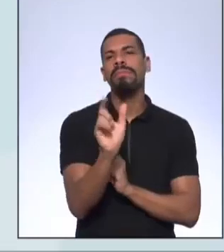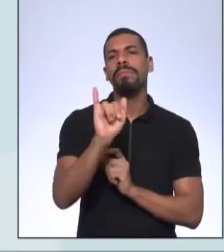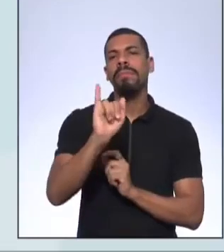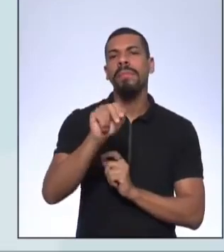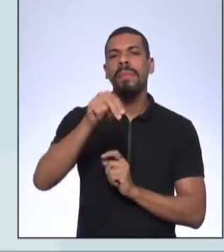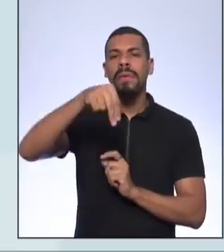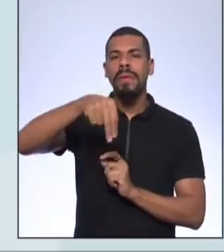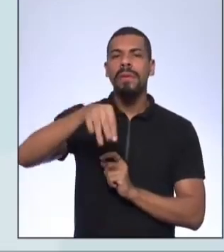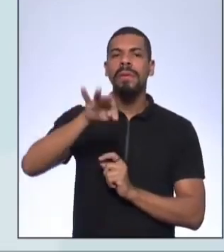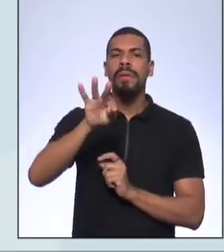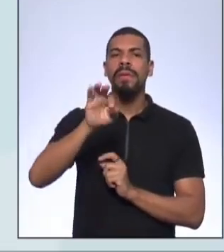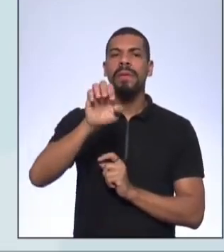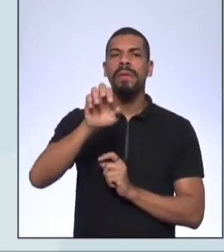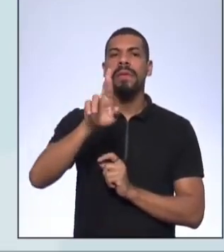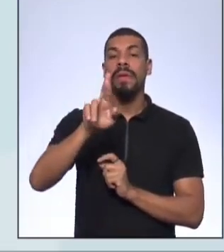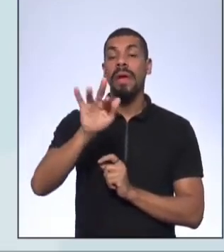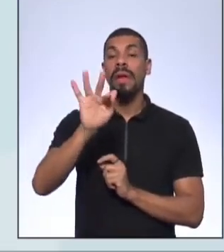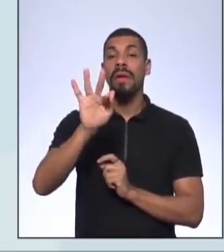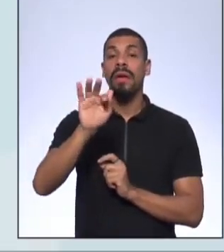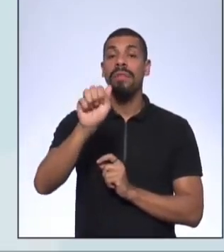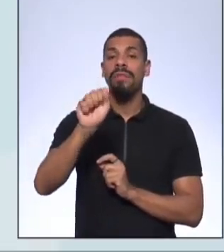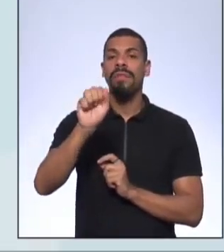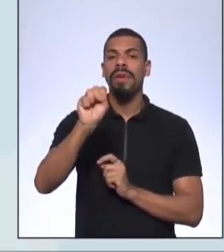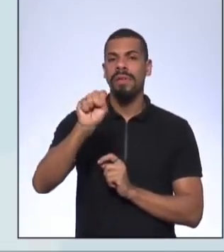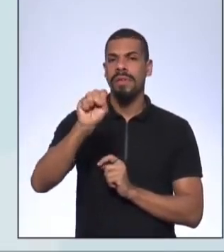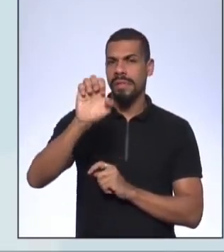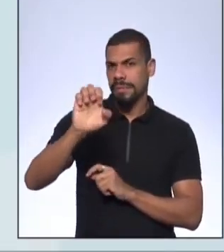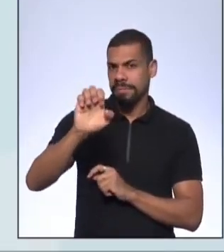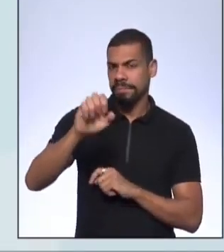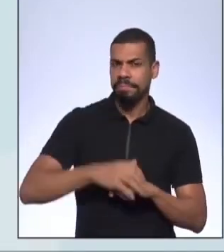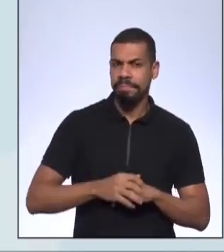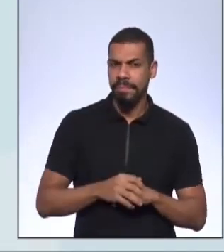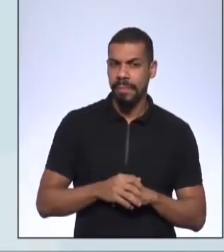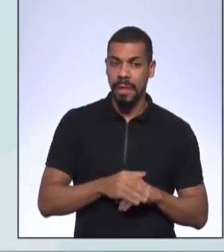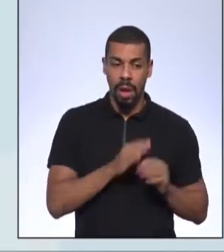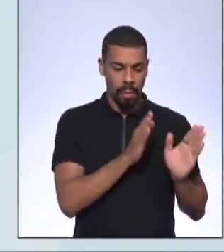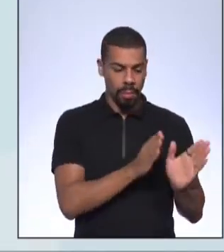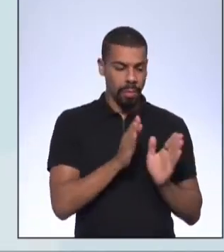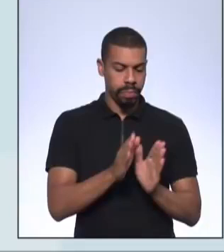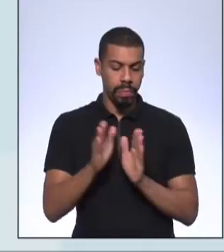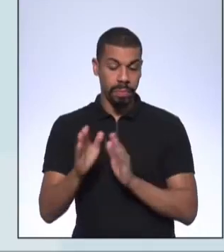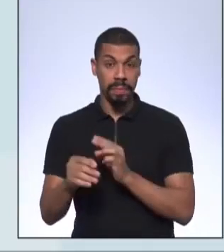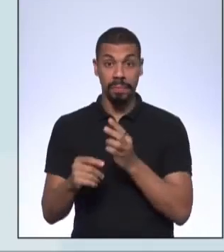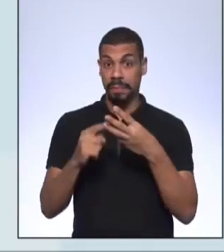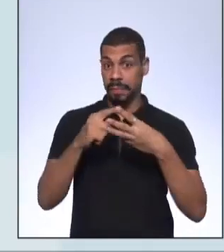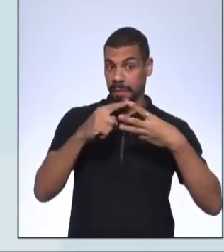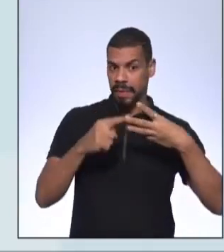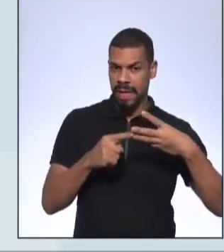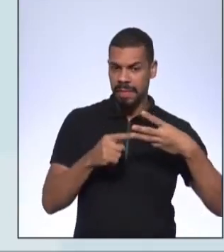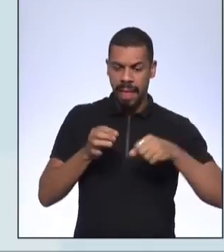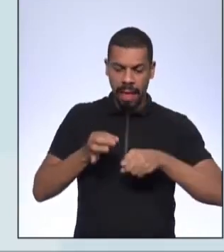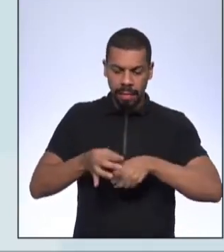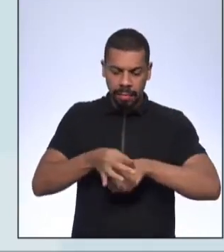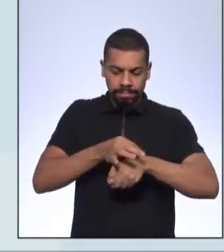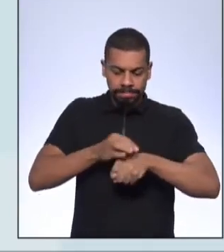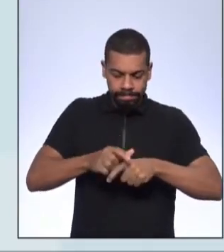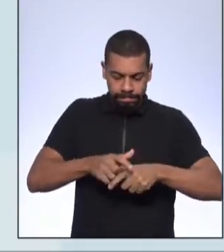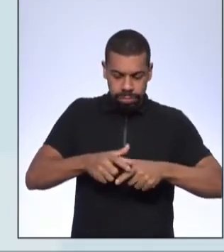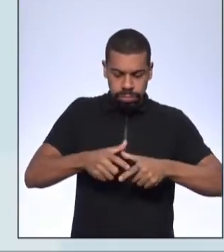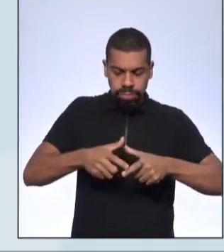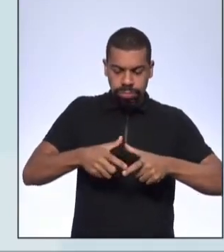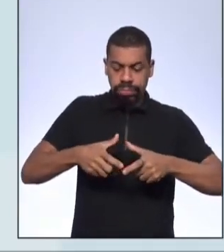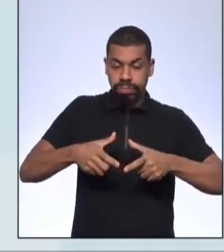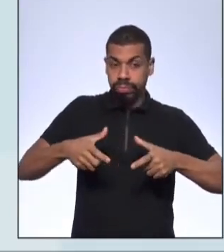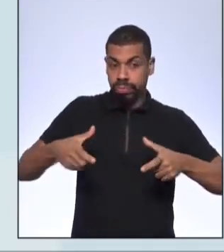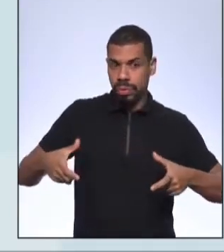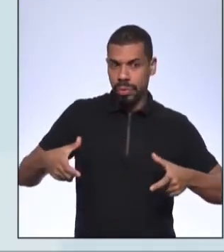é um período que tem maior duração das 3 fases. Tá? Nela, a célula aumenta de tamanho e produz diversas substâncias. No